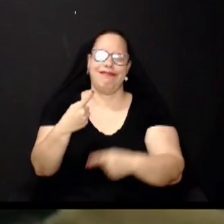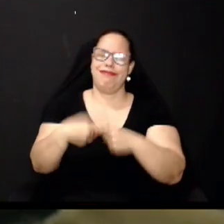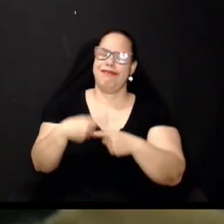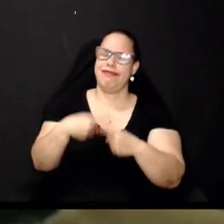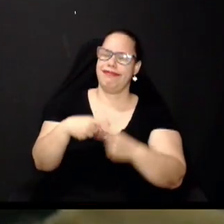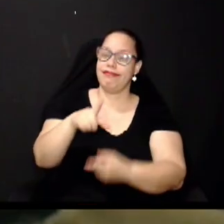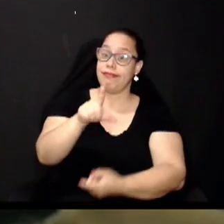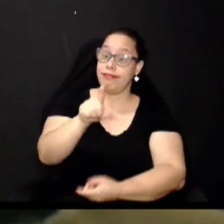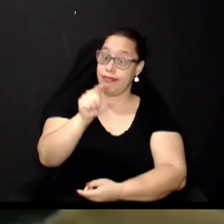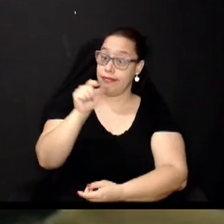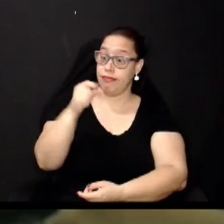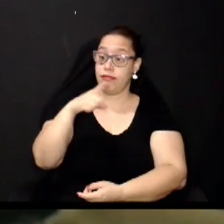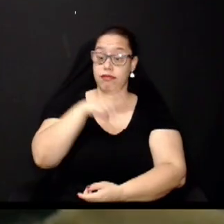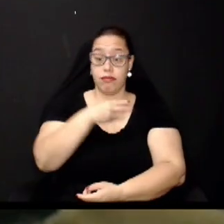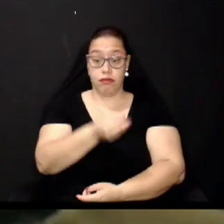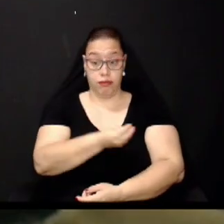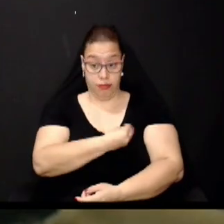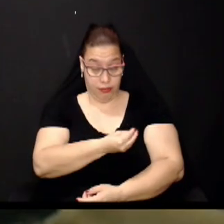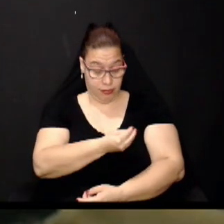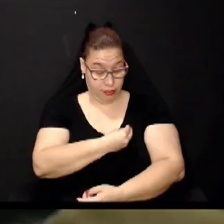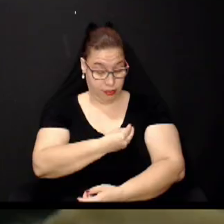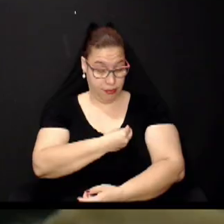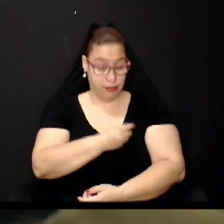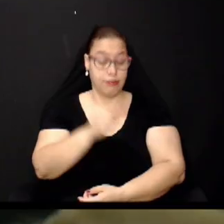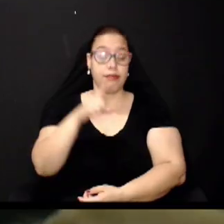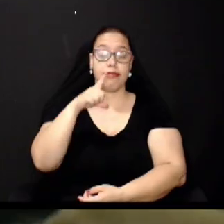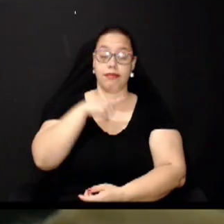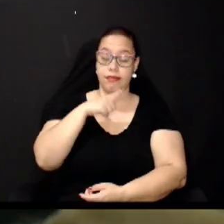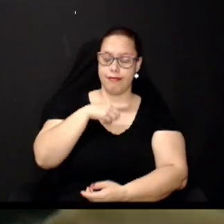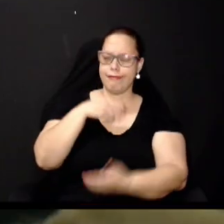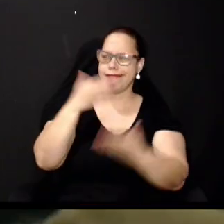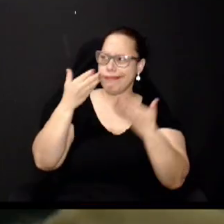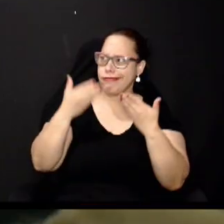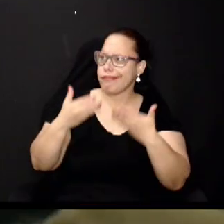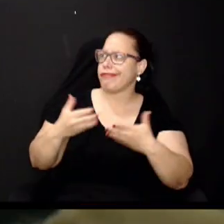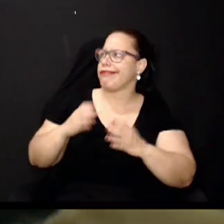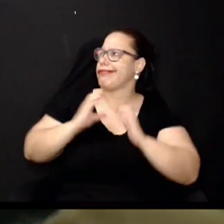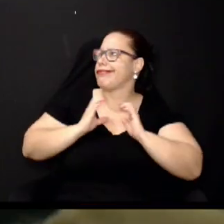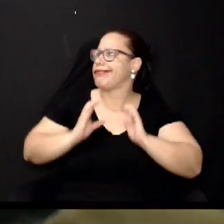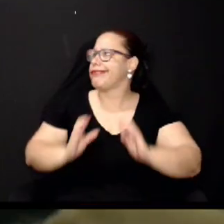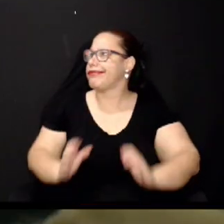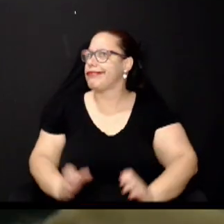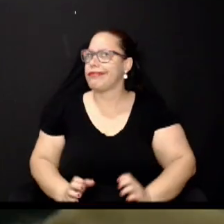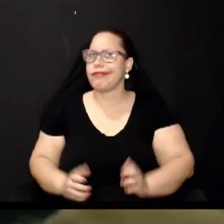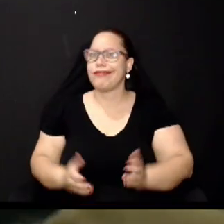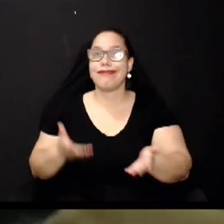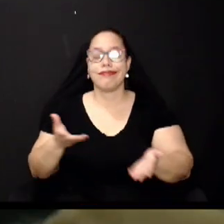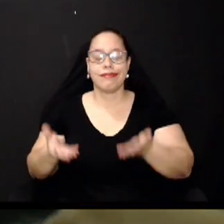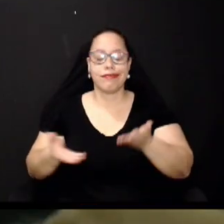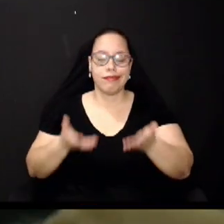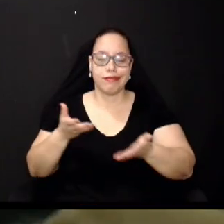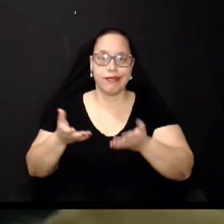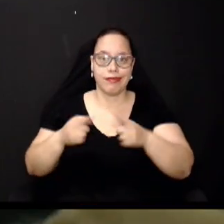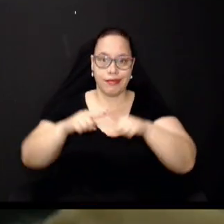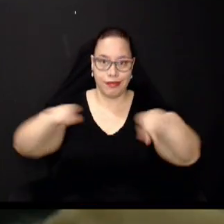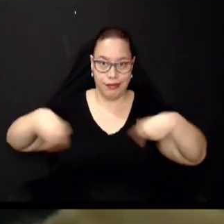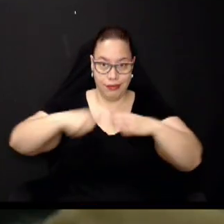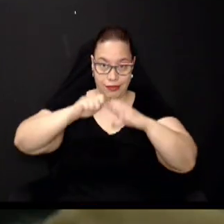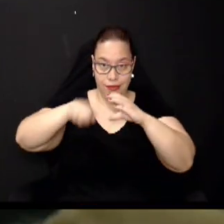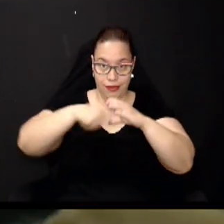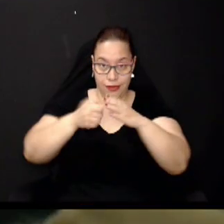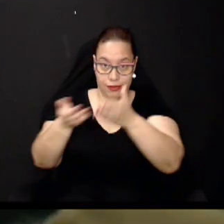tem vivência, tem ciência, tem comportamento e tem Estúdio Câmara para trazer para você